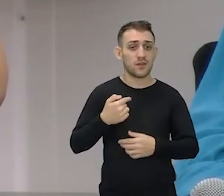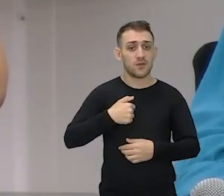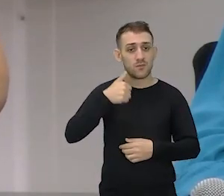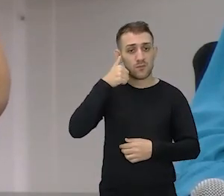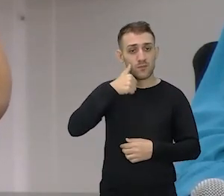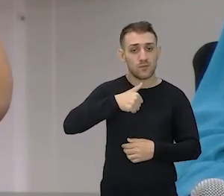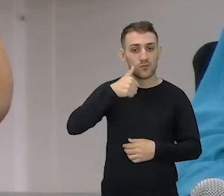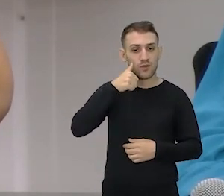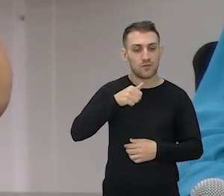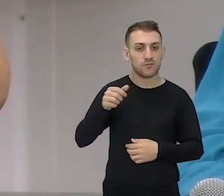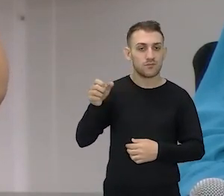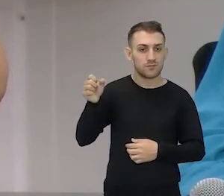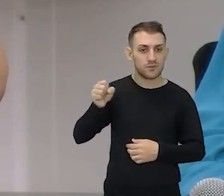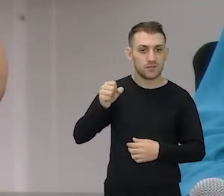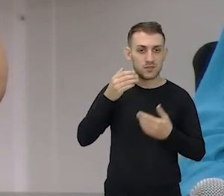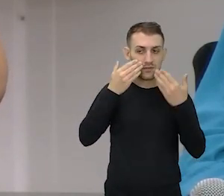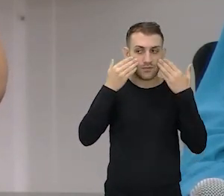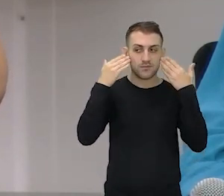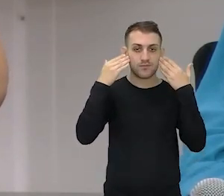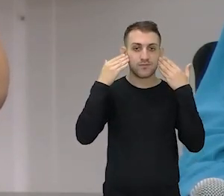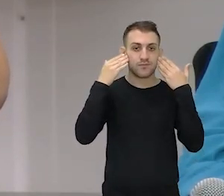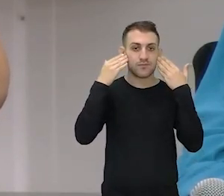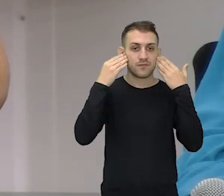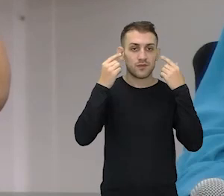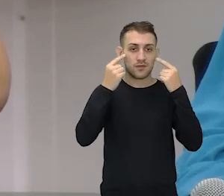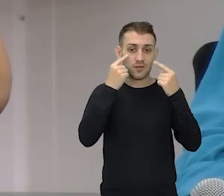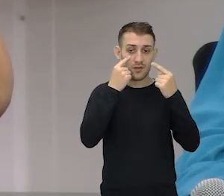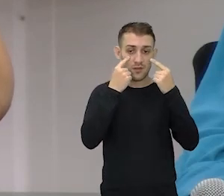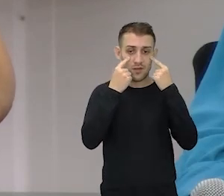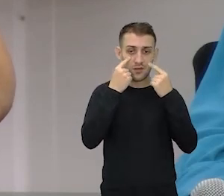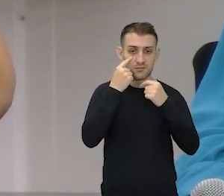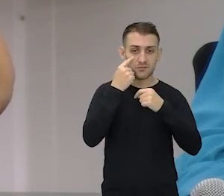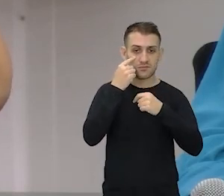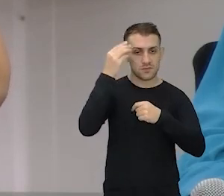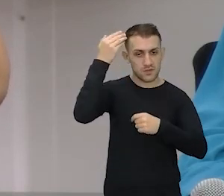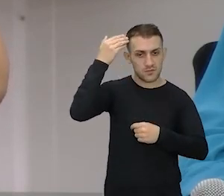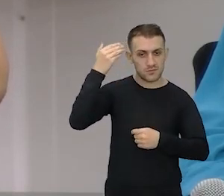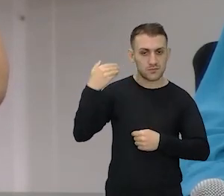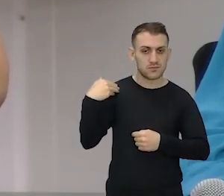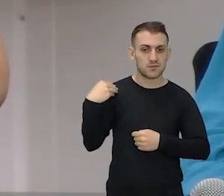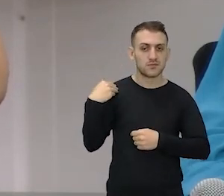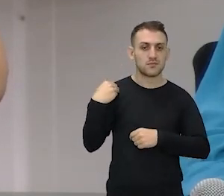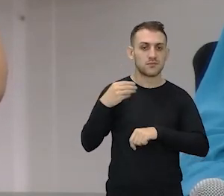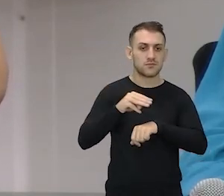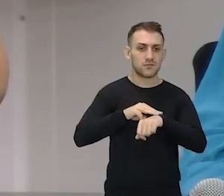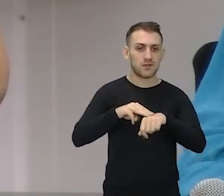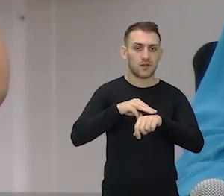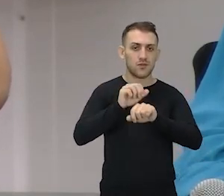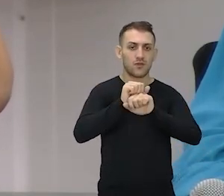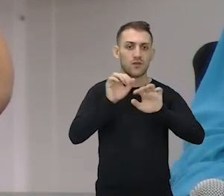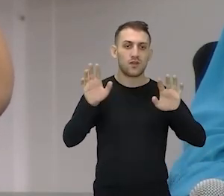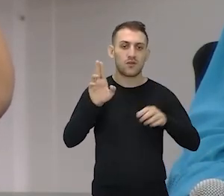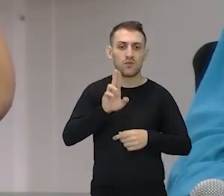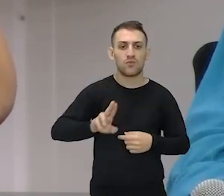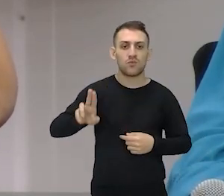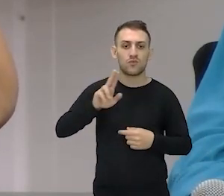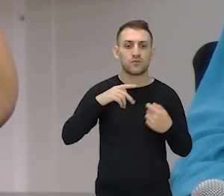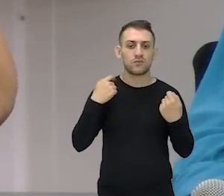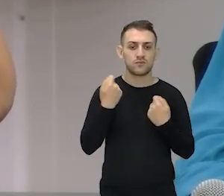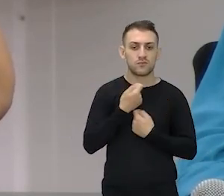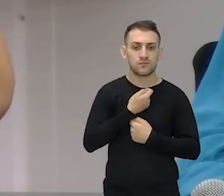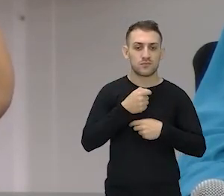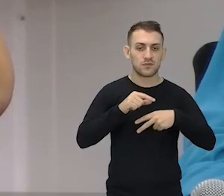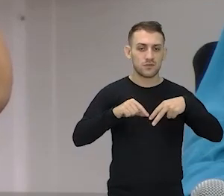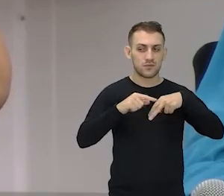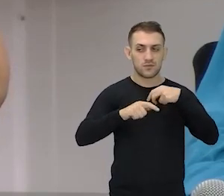mulher branca, de olhos e cabelos castanhos, estou vestida de blusa e calça